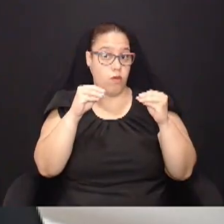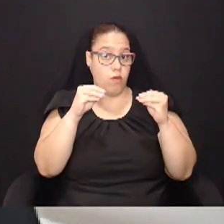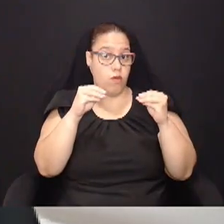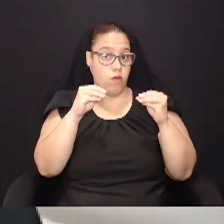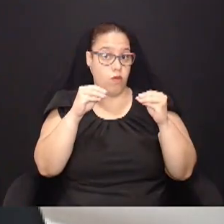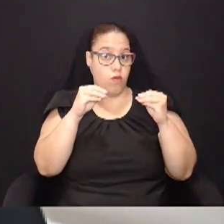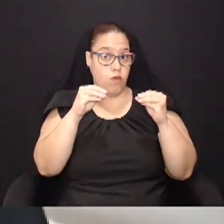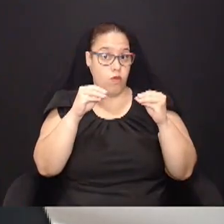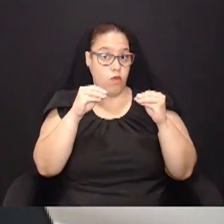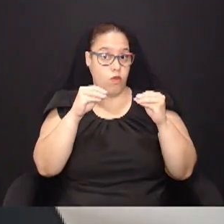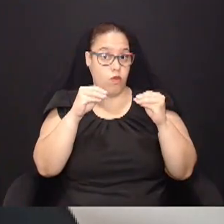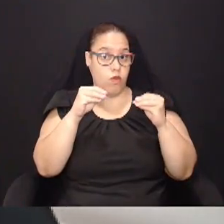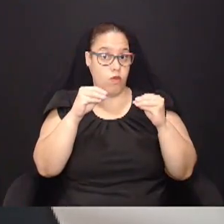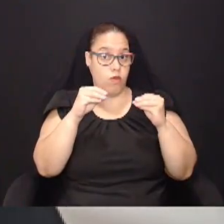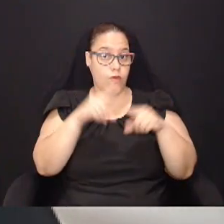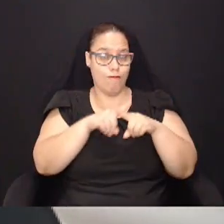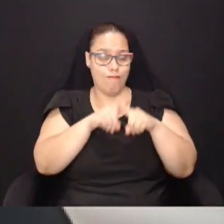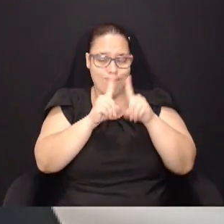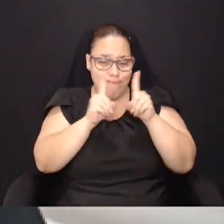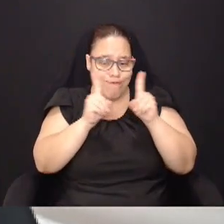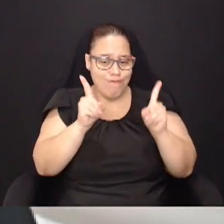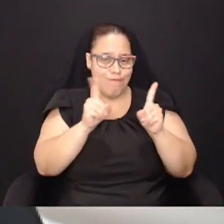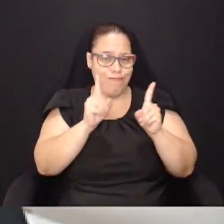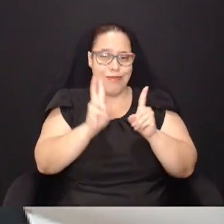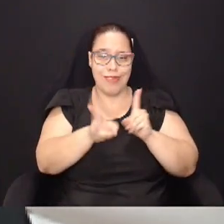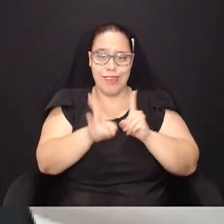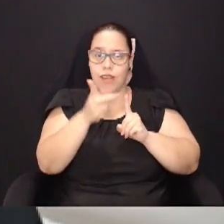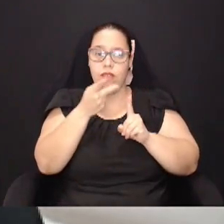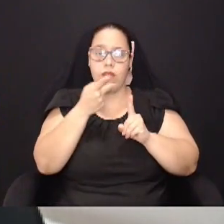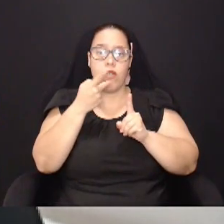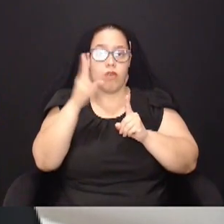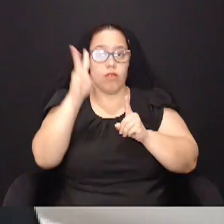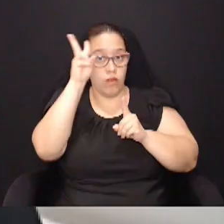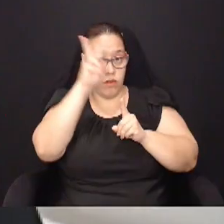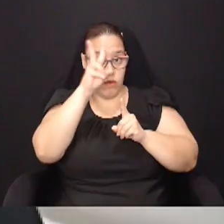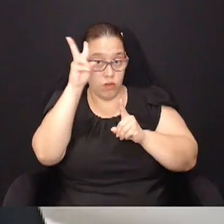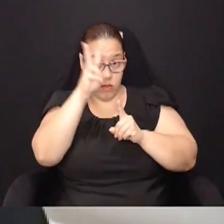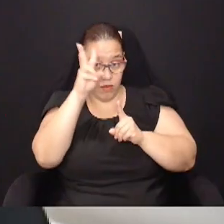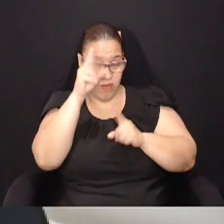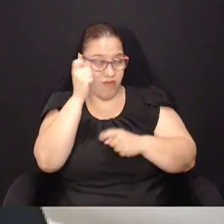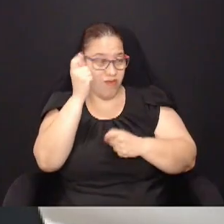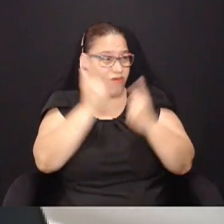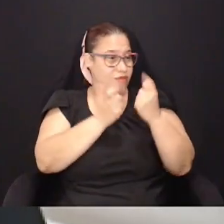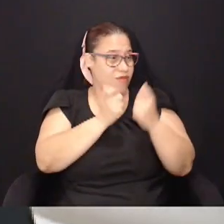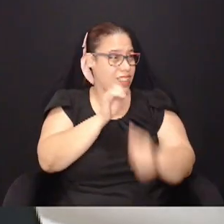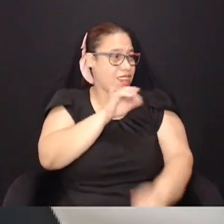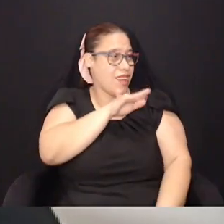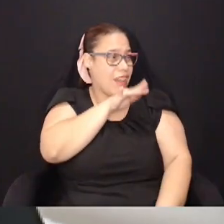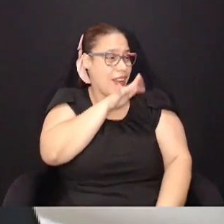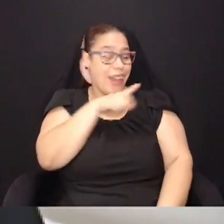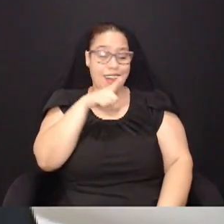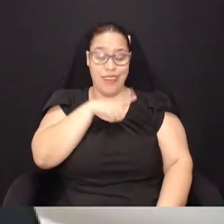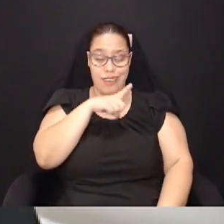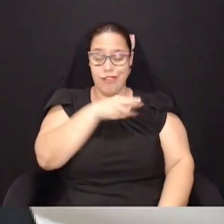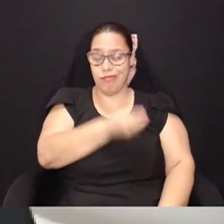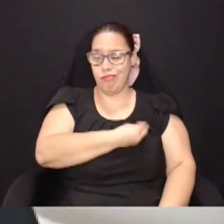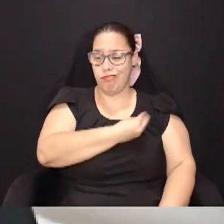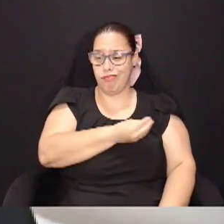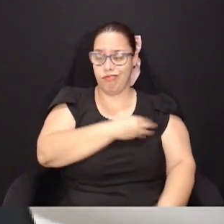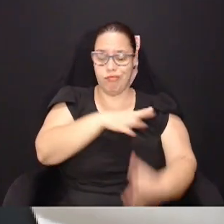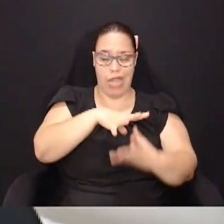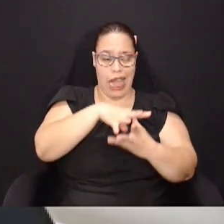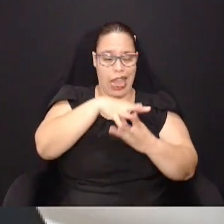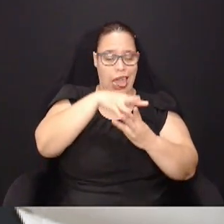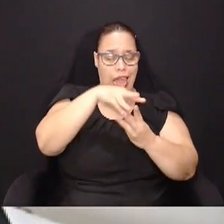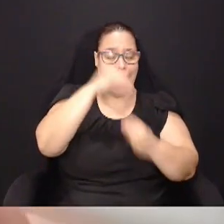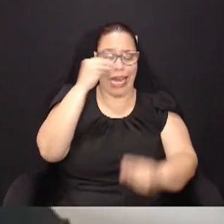carnalmente, né? Mas sempre quando você se lembra de algo tão terrível como eu vivi, a alma vai sangrar. A gente vai,